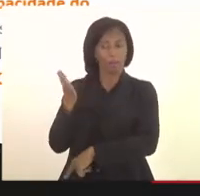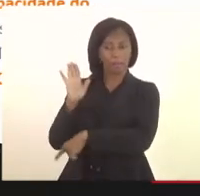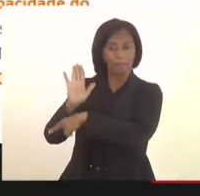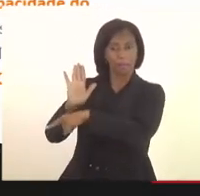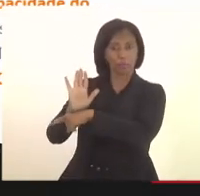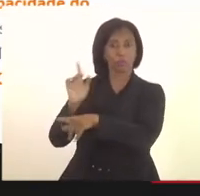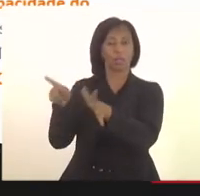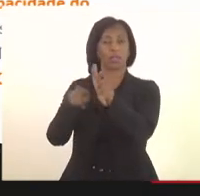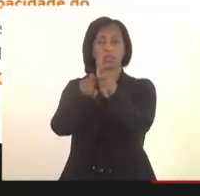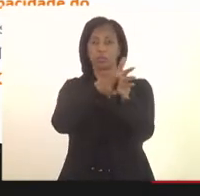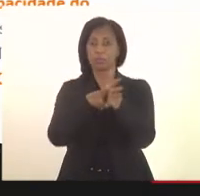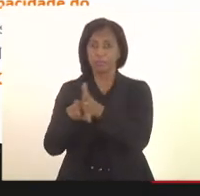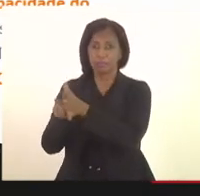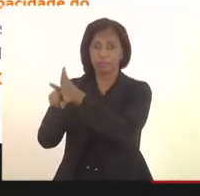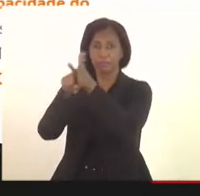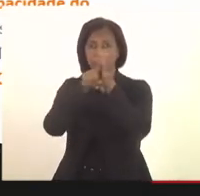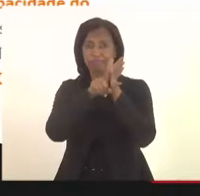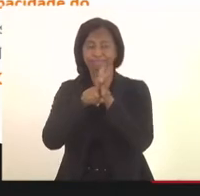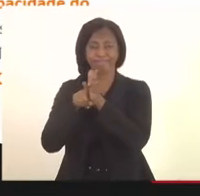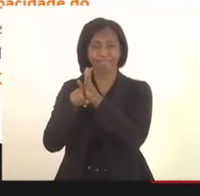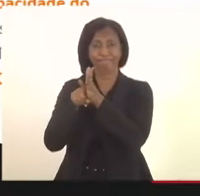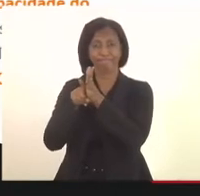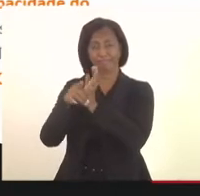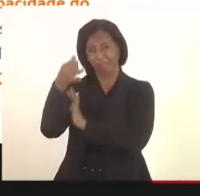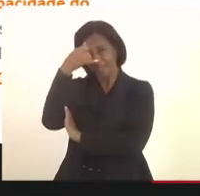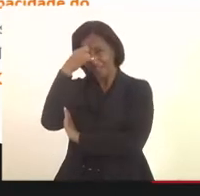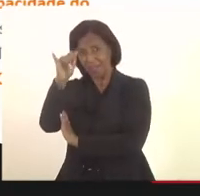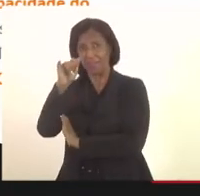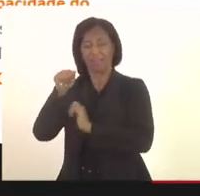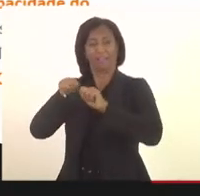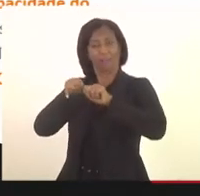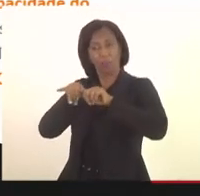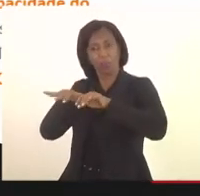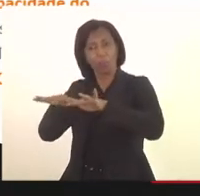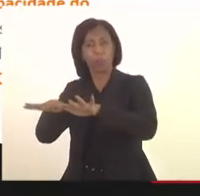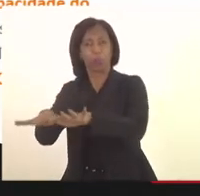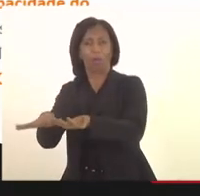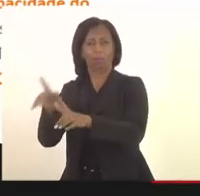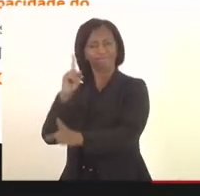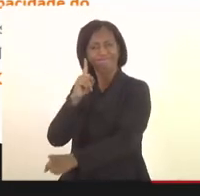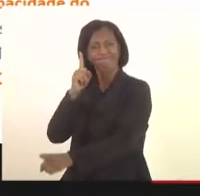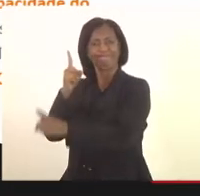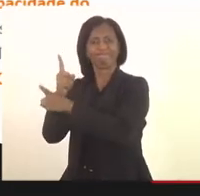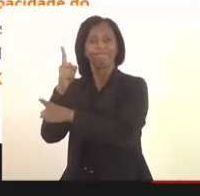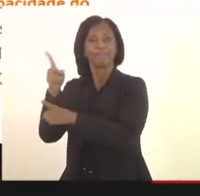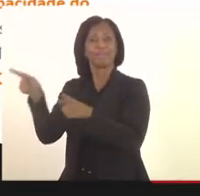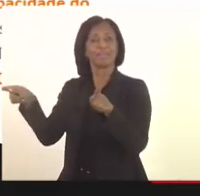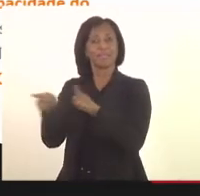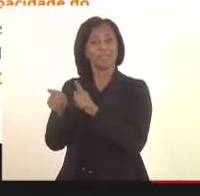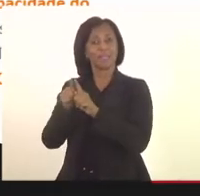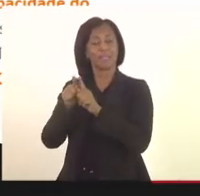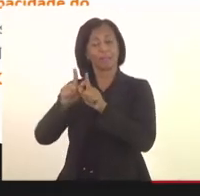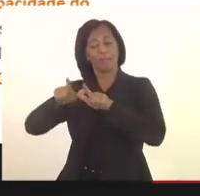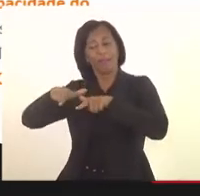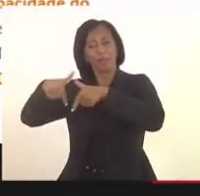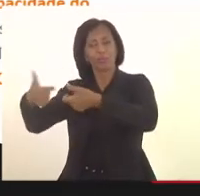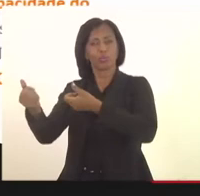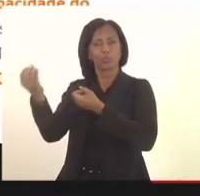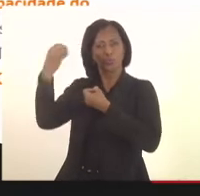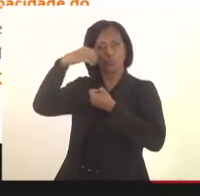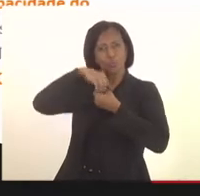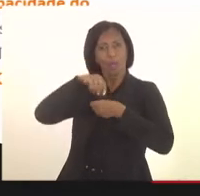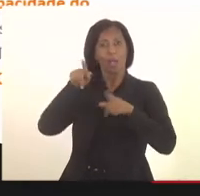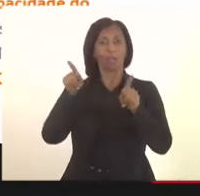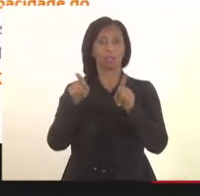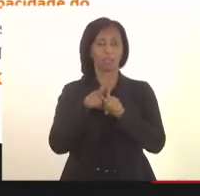nas pesquisas de combate à pandemia, além de ações internas e outras que estão em